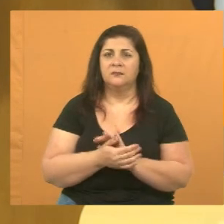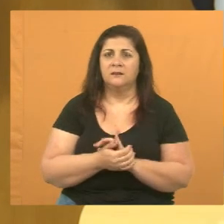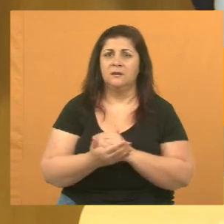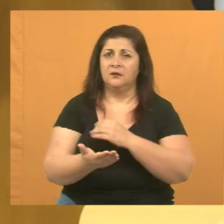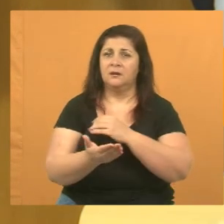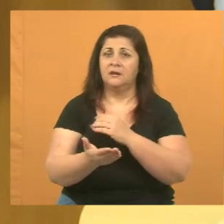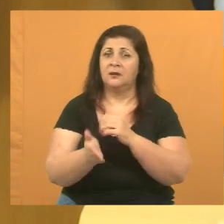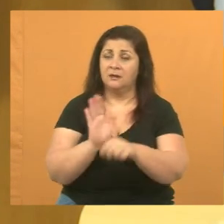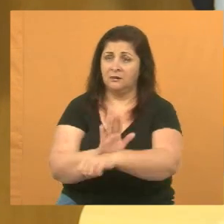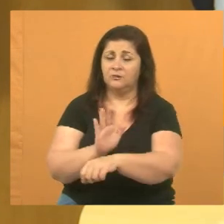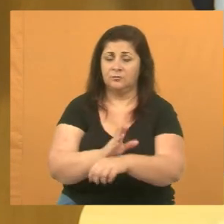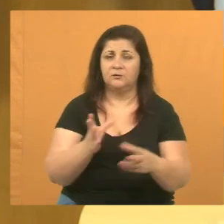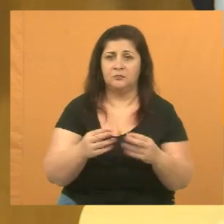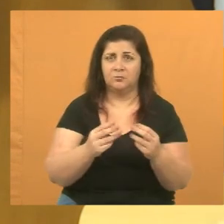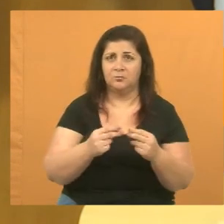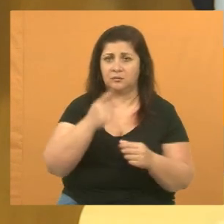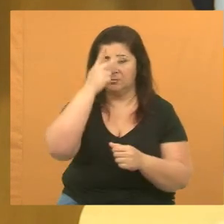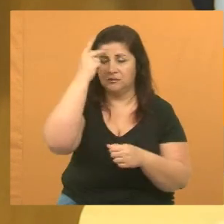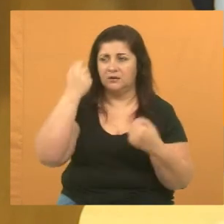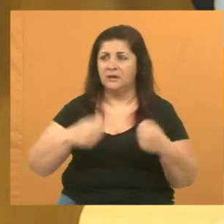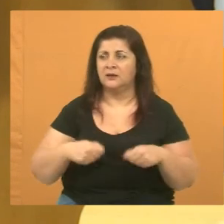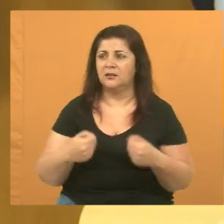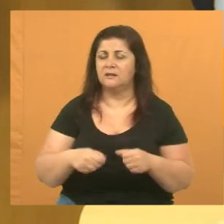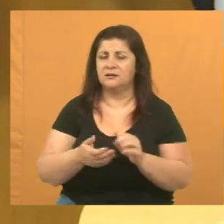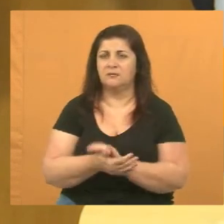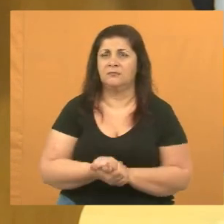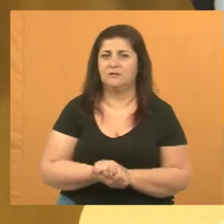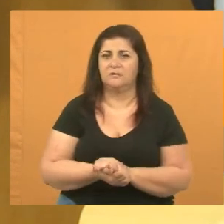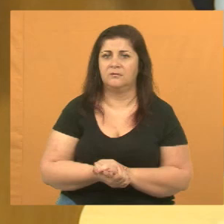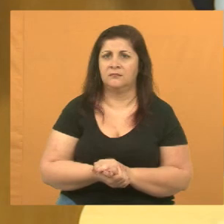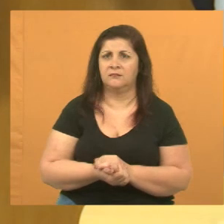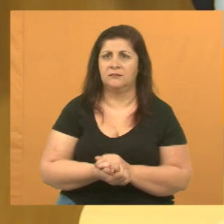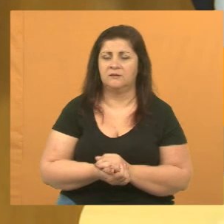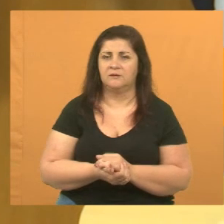bastante, principalmente aquelas pessoas que mais precisam, não é verdade?